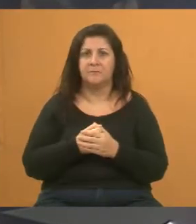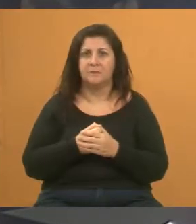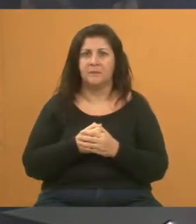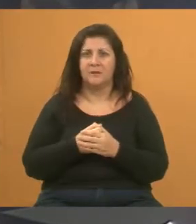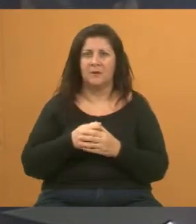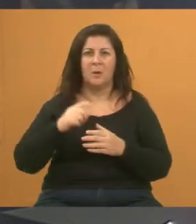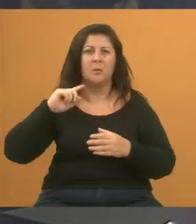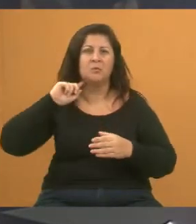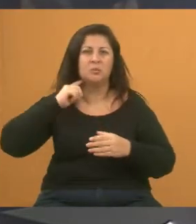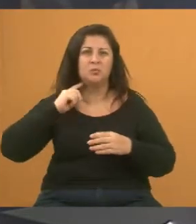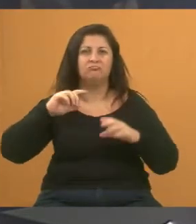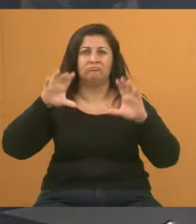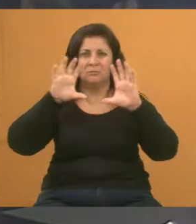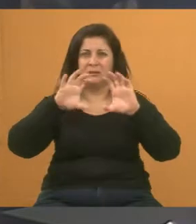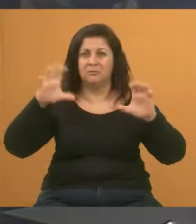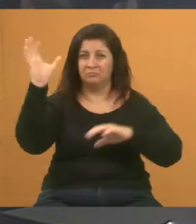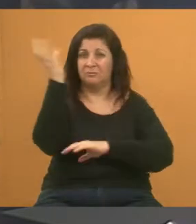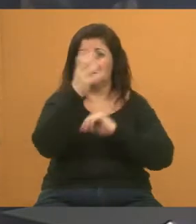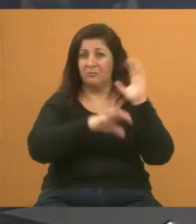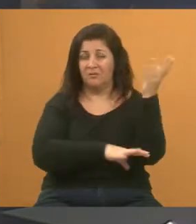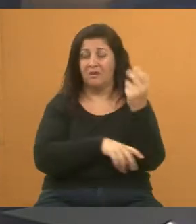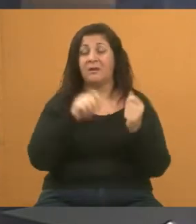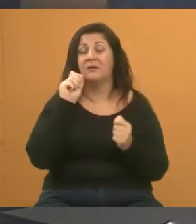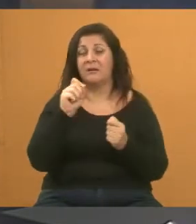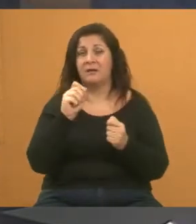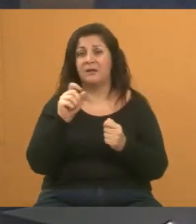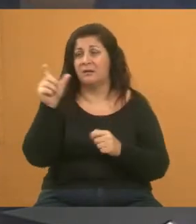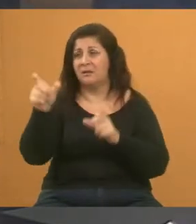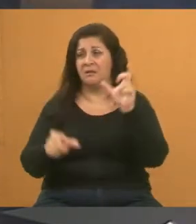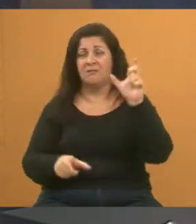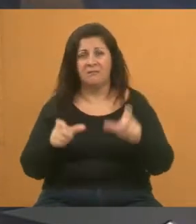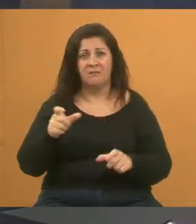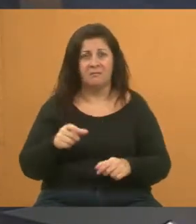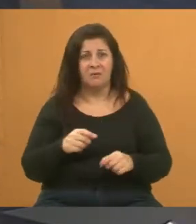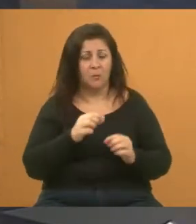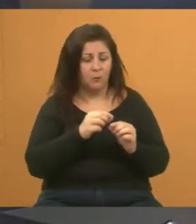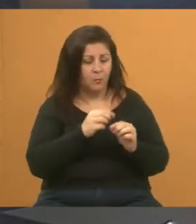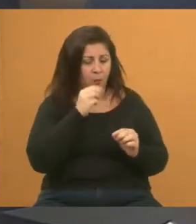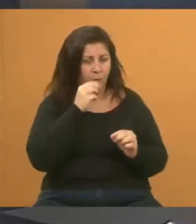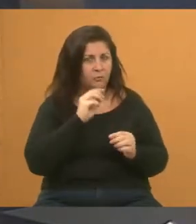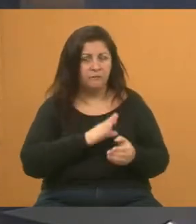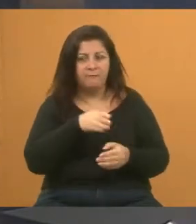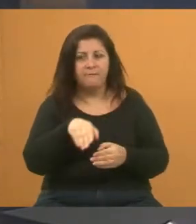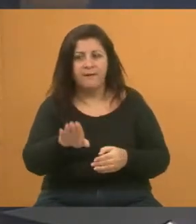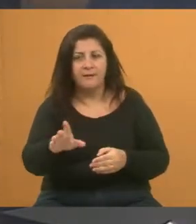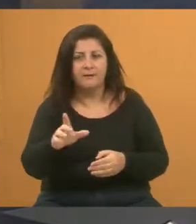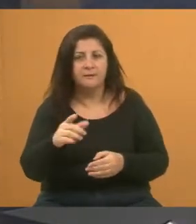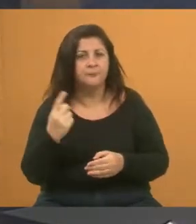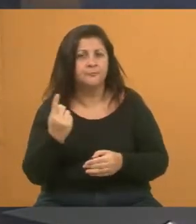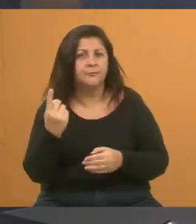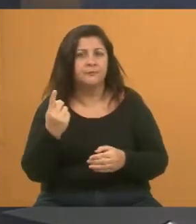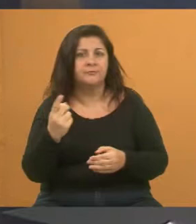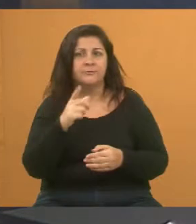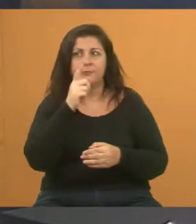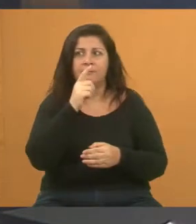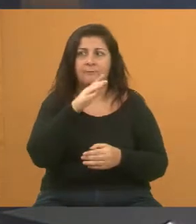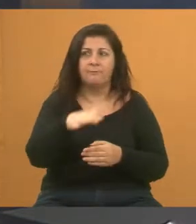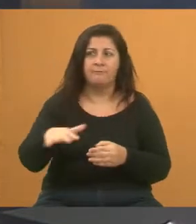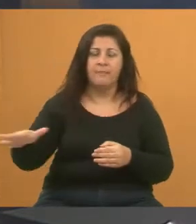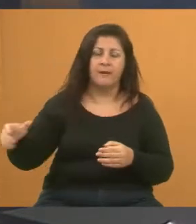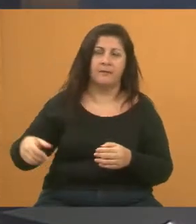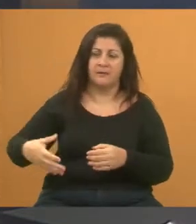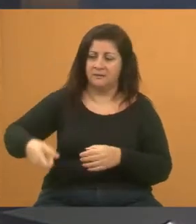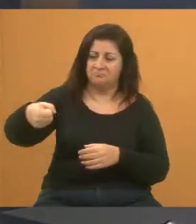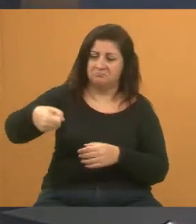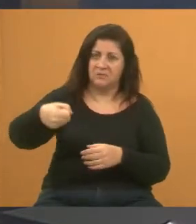do meio ambiente, ele é dado pela ação do homem. O canudinho não vai sozinho no mar, o canudinho não vai sozinho no Rio Paraíba, as sacolinhas